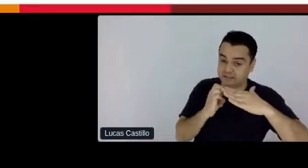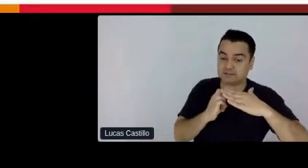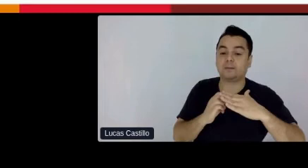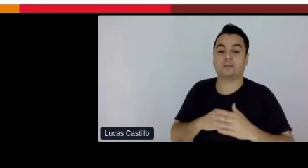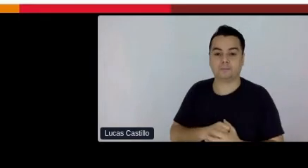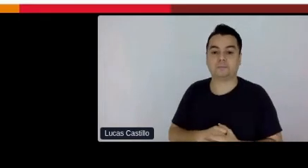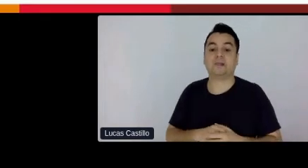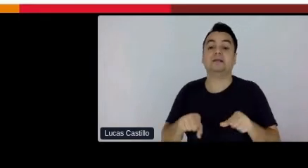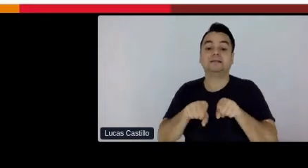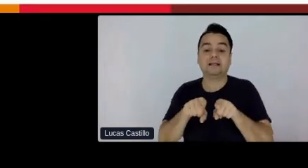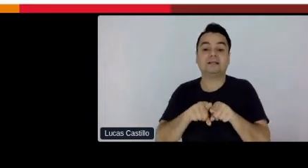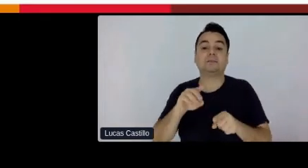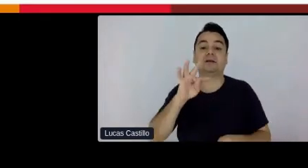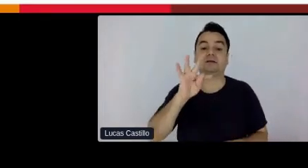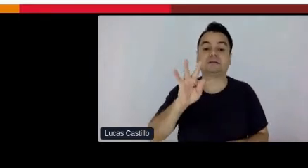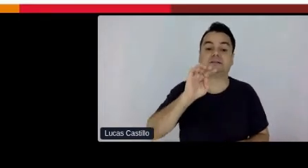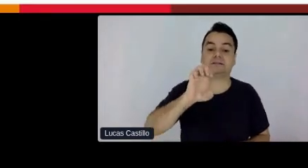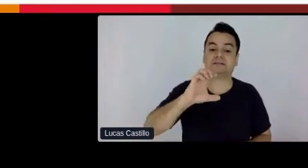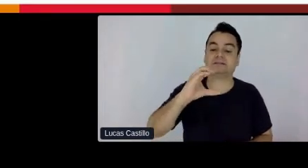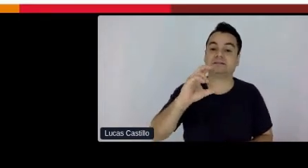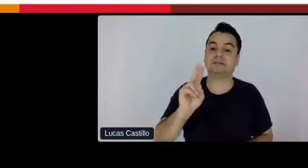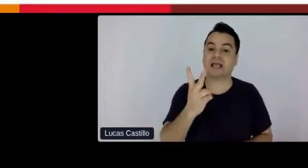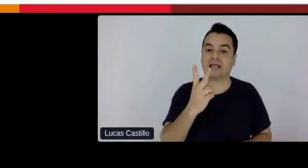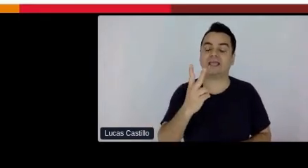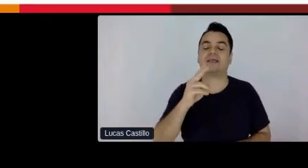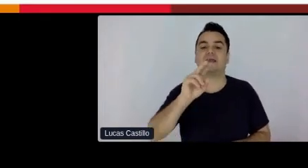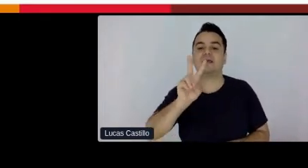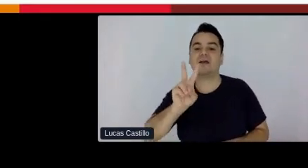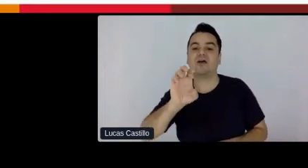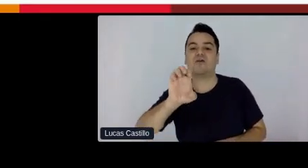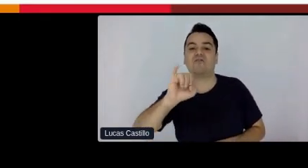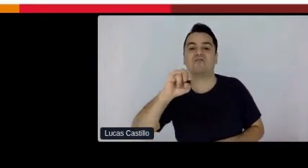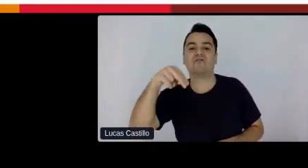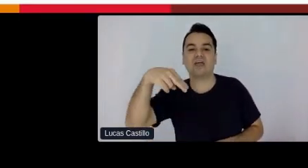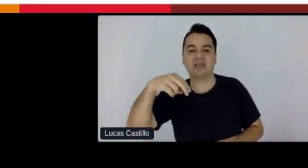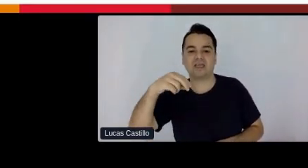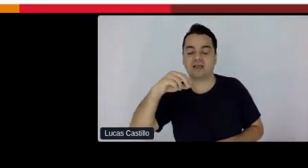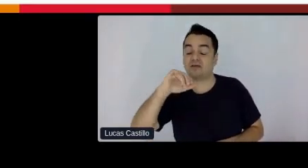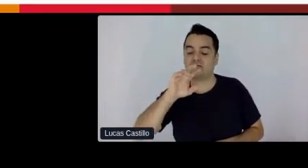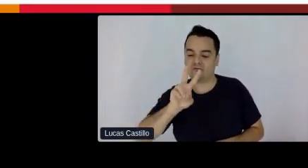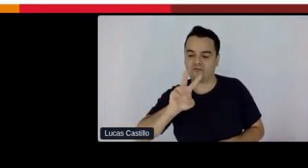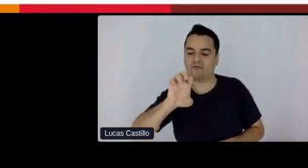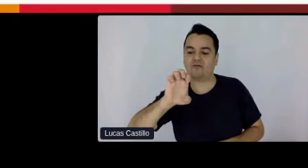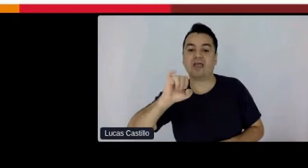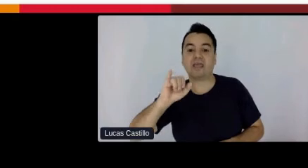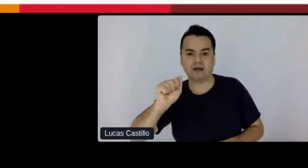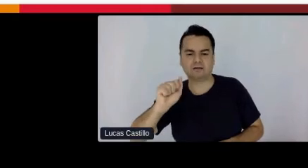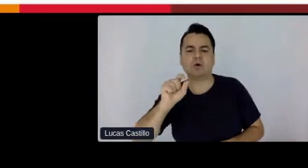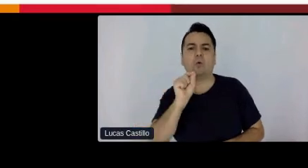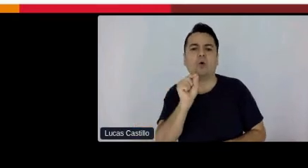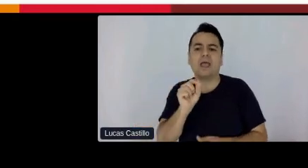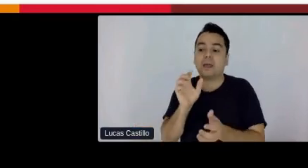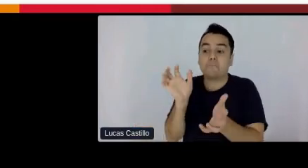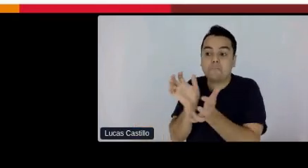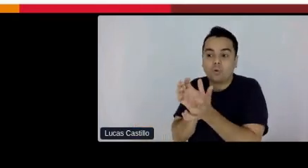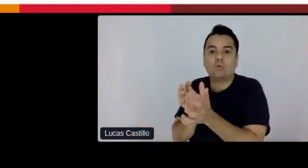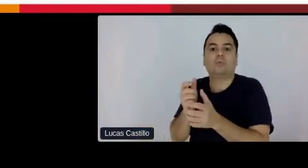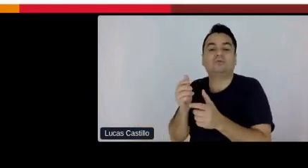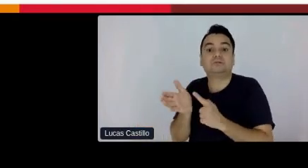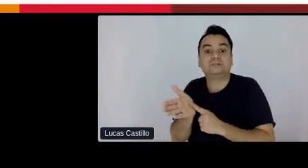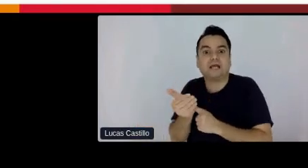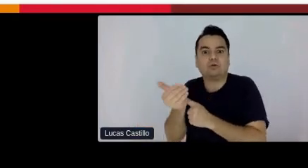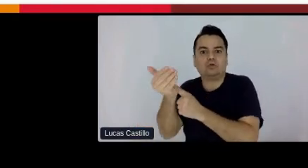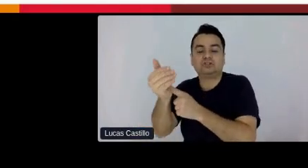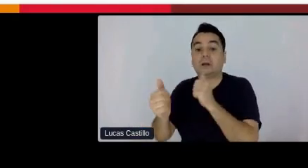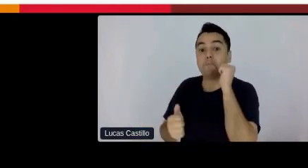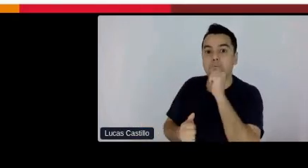na Veia, né? Que são eventos técnicos, workshops, e a gente também tem alguns que são específicos para as mulheres estarem apresentando,